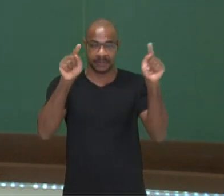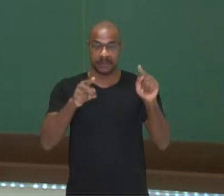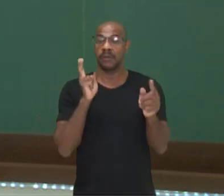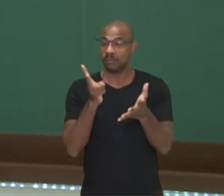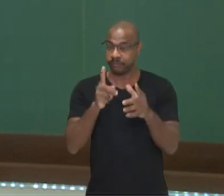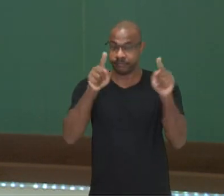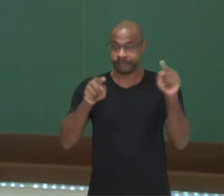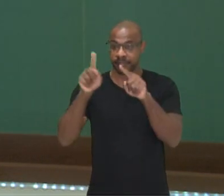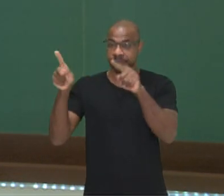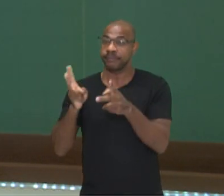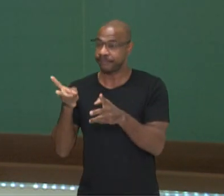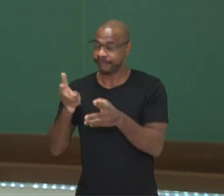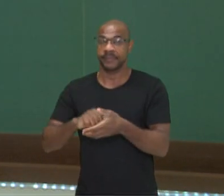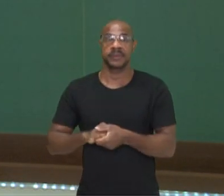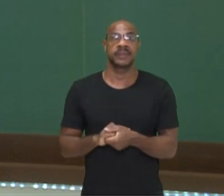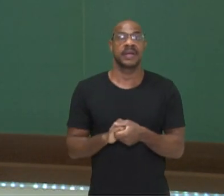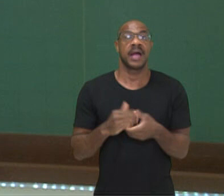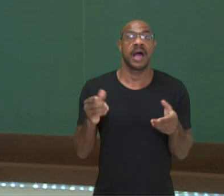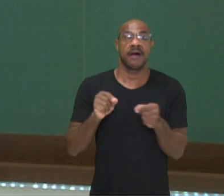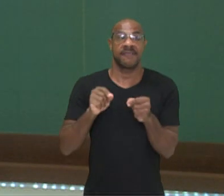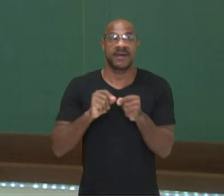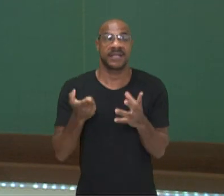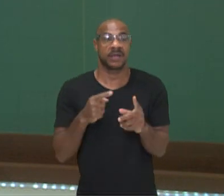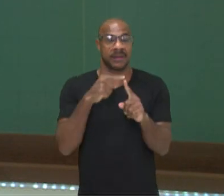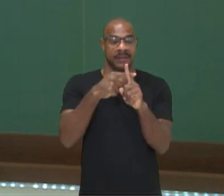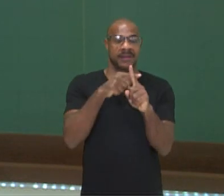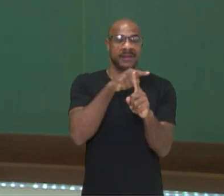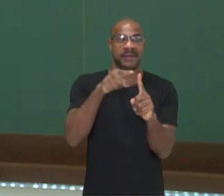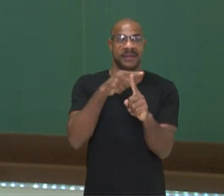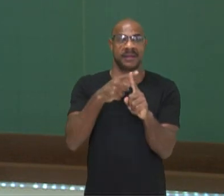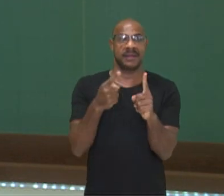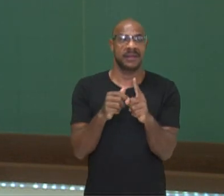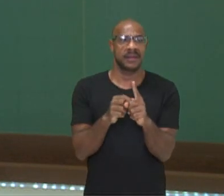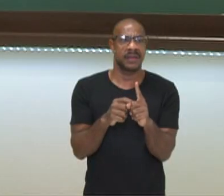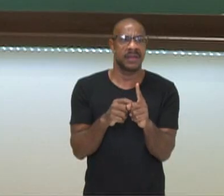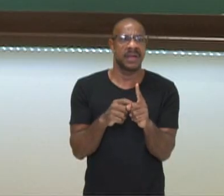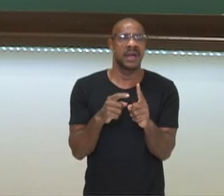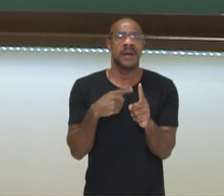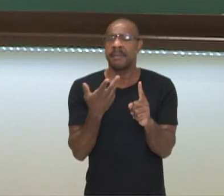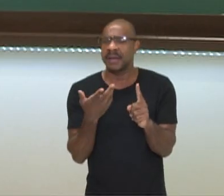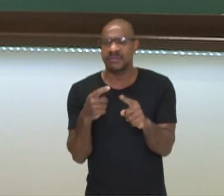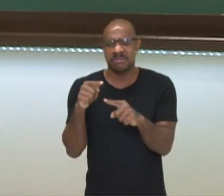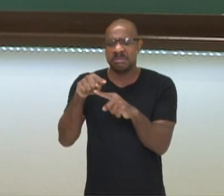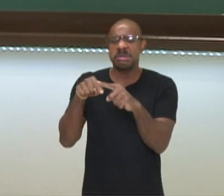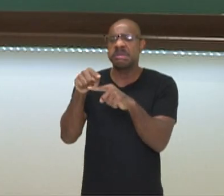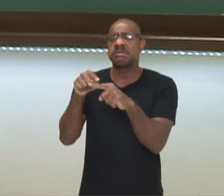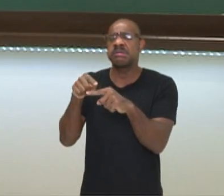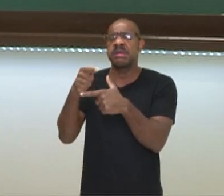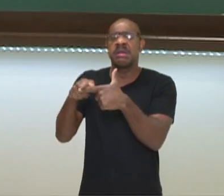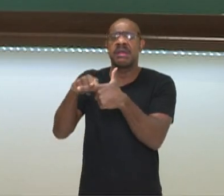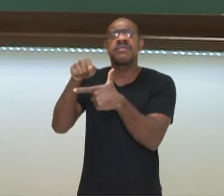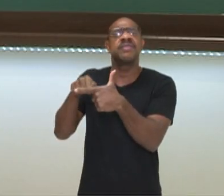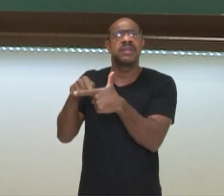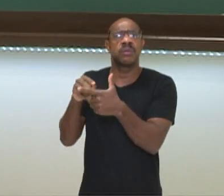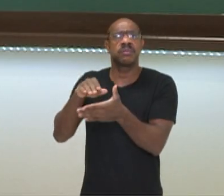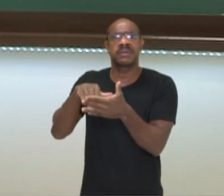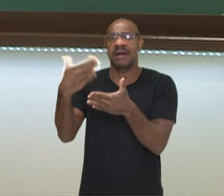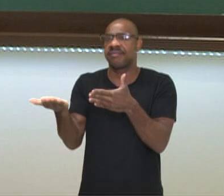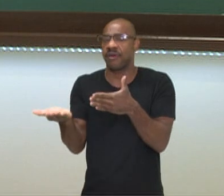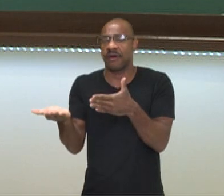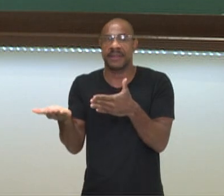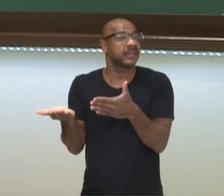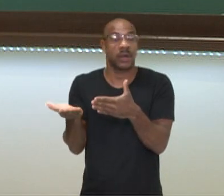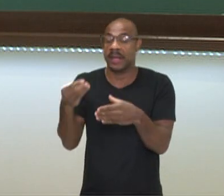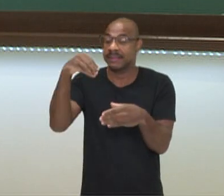parênteses permaneceram. Vou resolver essa adição. Ah, professora, mas não tem que resolver primeiro a divisão? Não, por quê? Porque tem